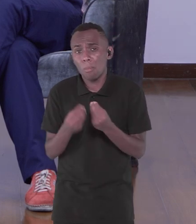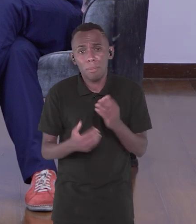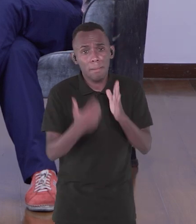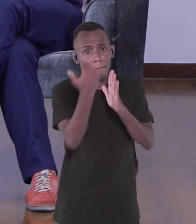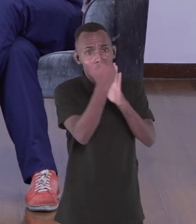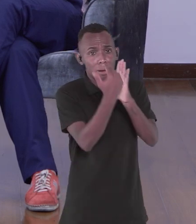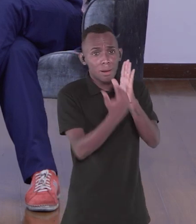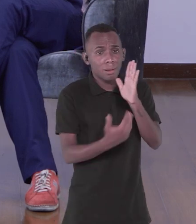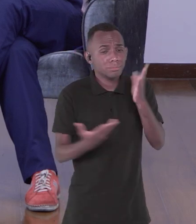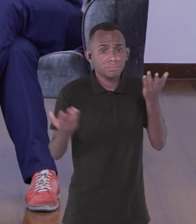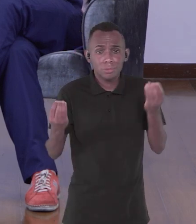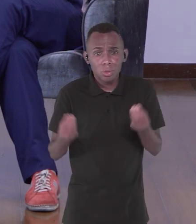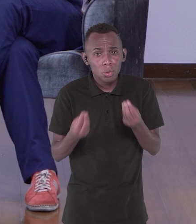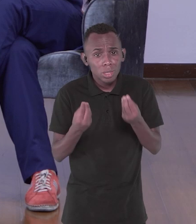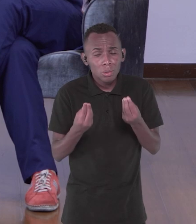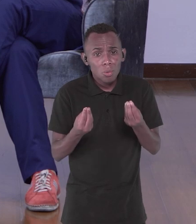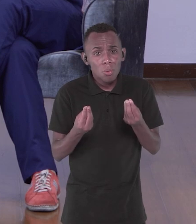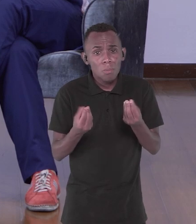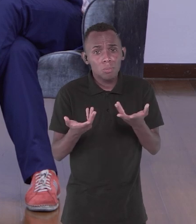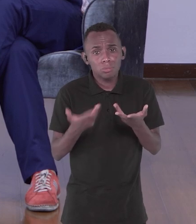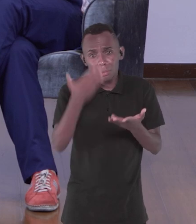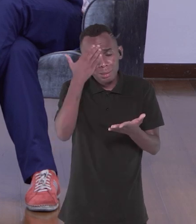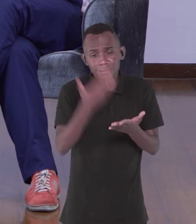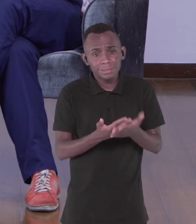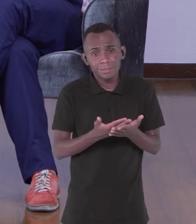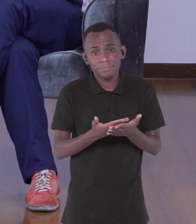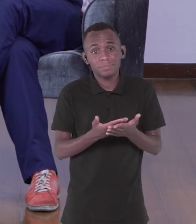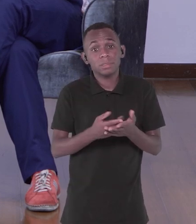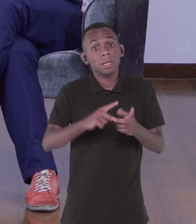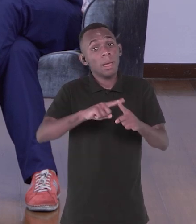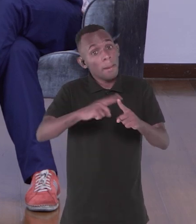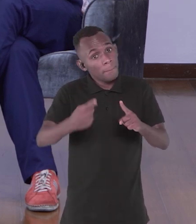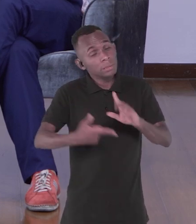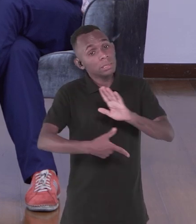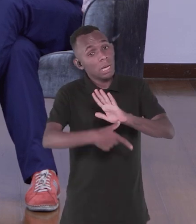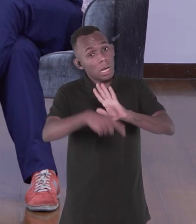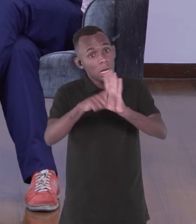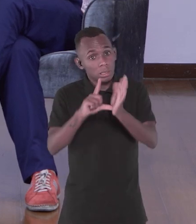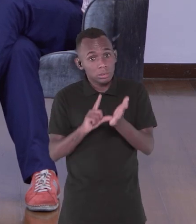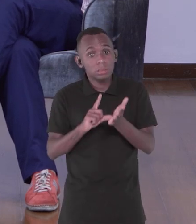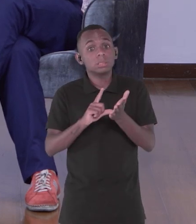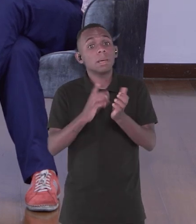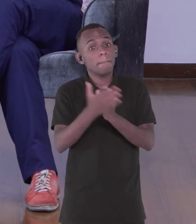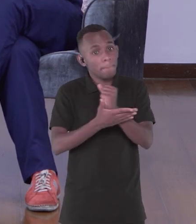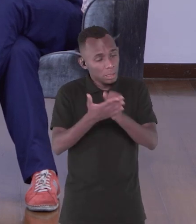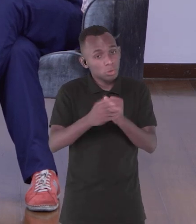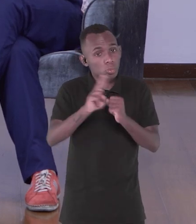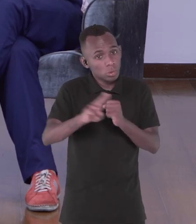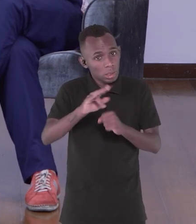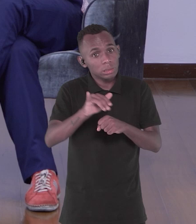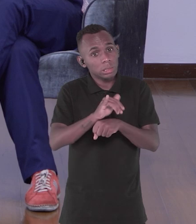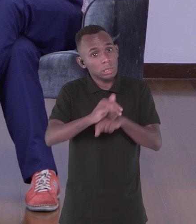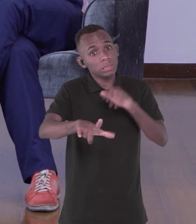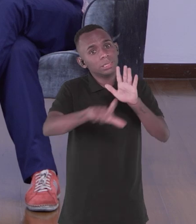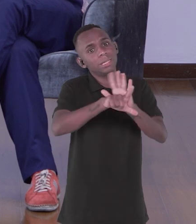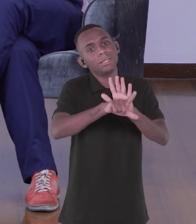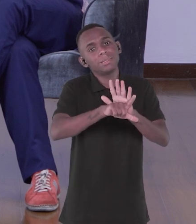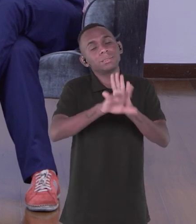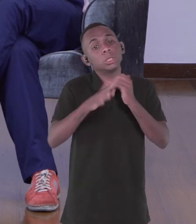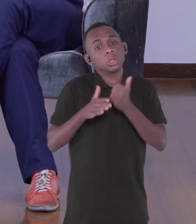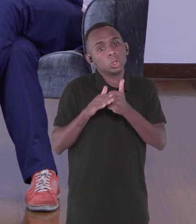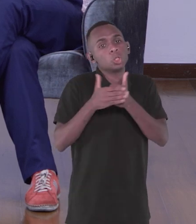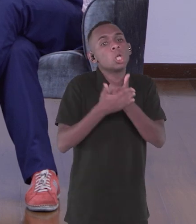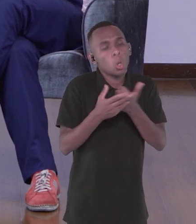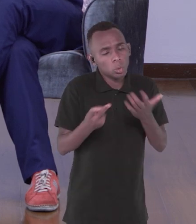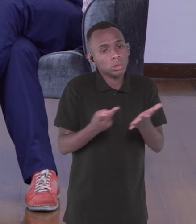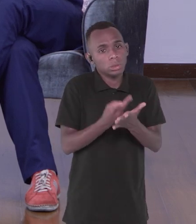que dirige. Então, é inacreditável. Mas o quê? Foram estabelecidos com base em lei. Então, essa blindagem